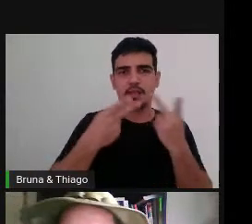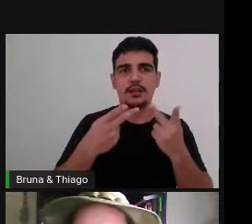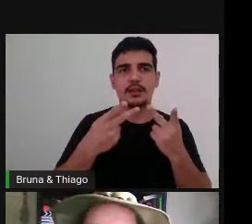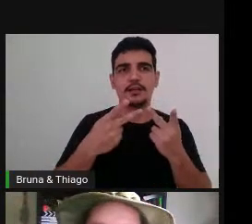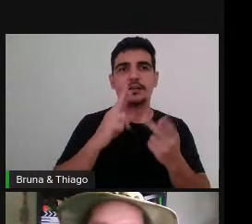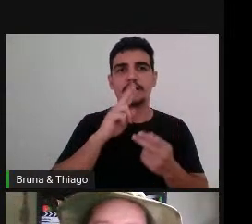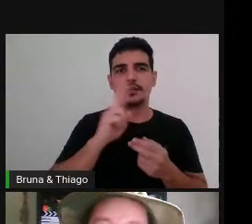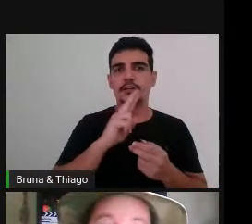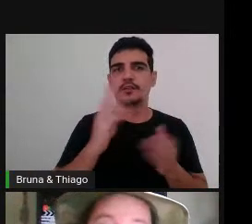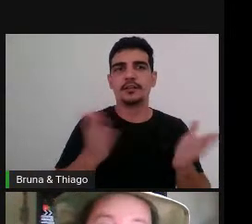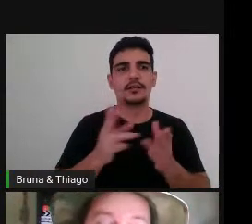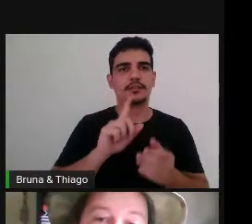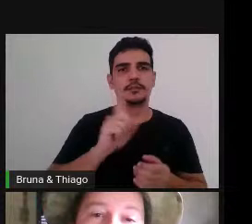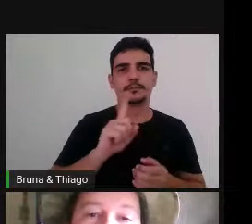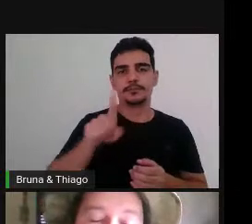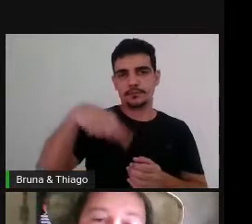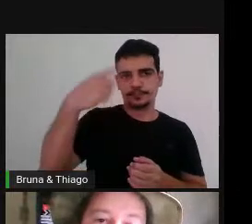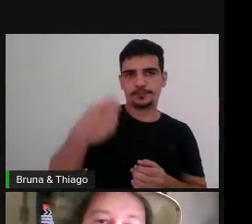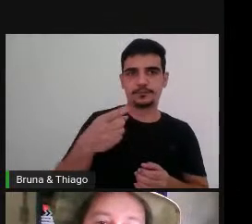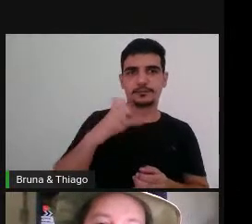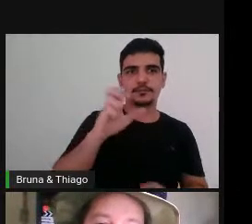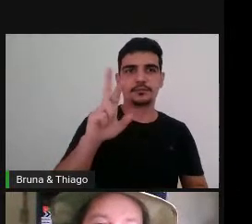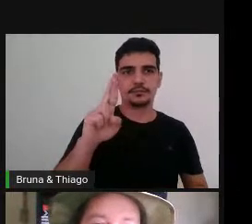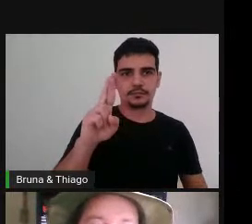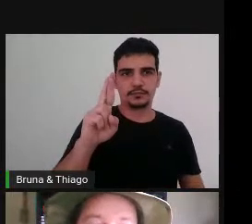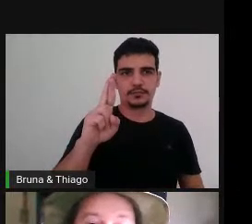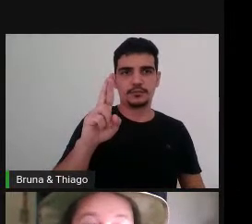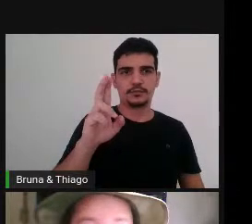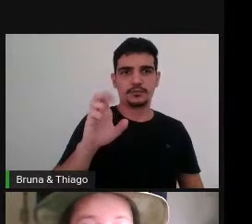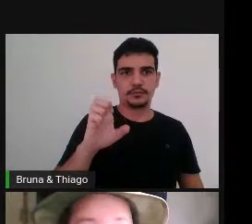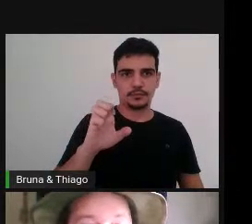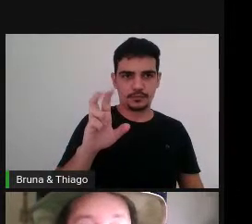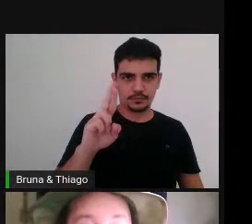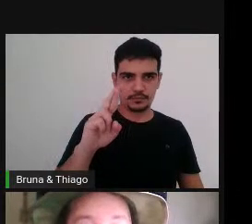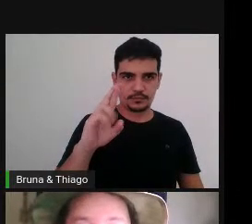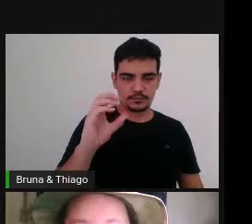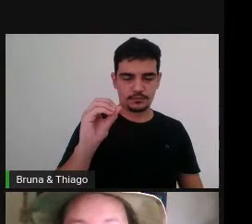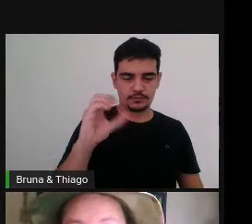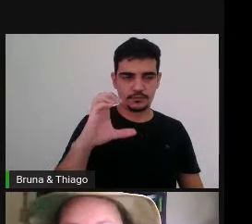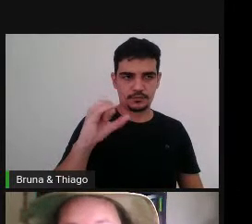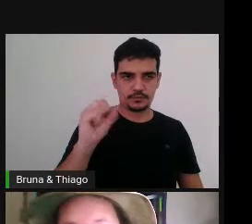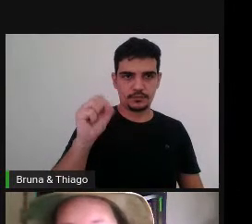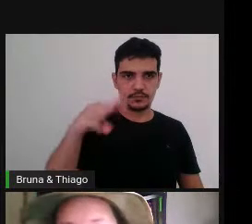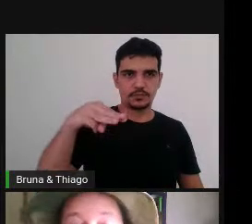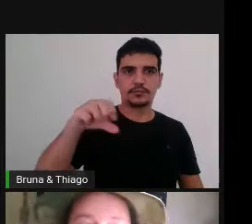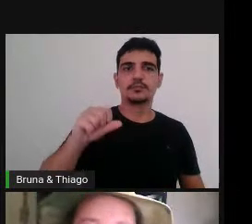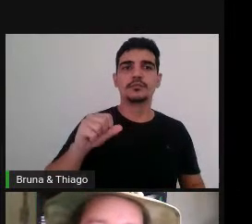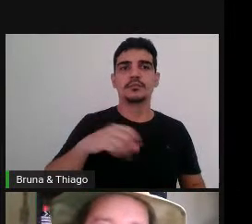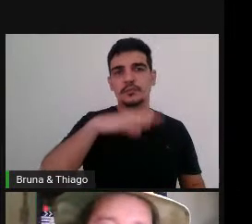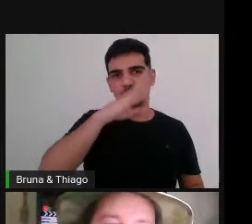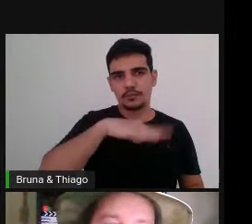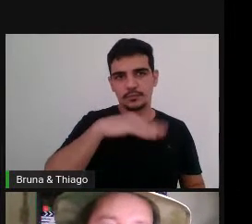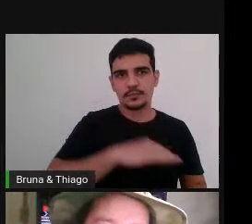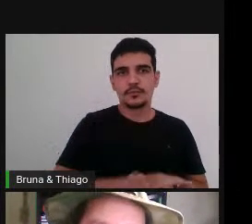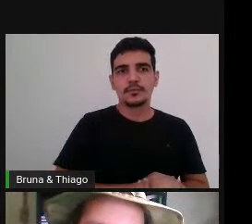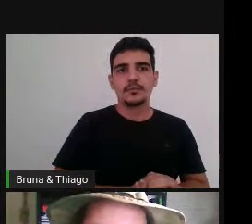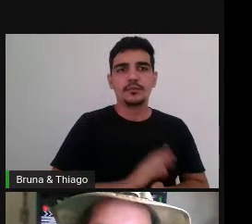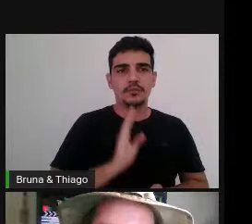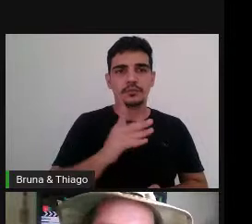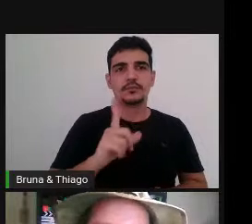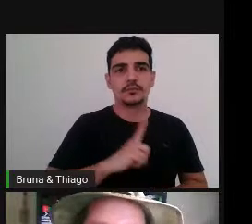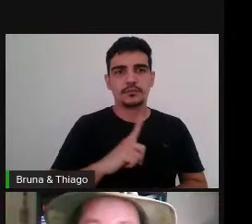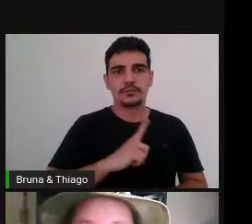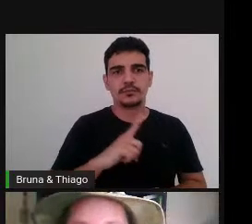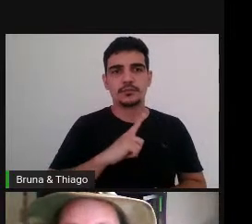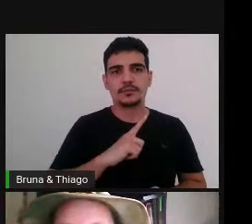E aí, erocismo também é um acidente de muita importância no nosso país, tem muitos acidentes. Eu já tive acidente com